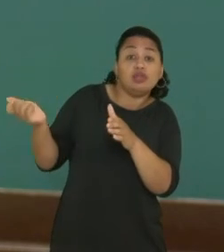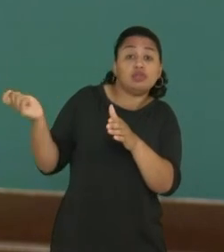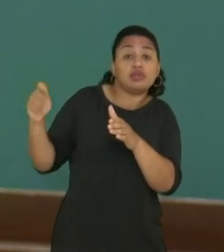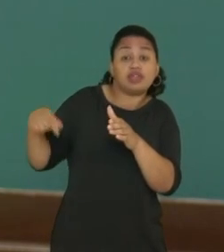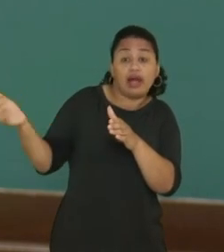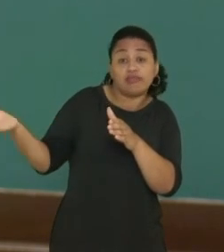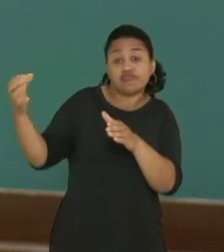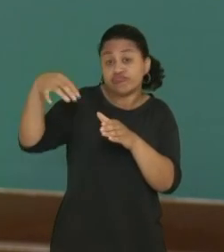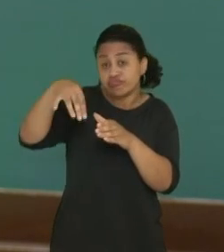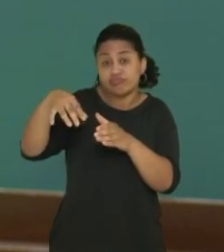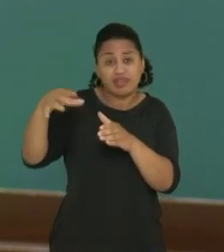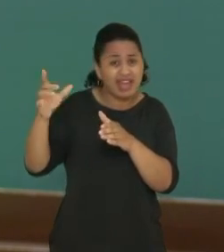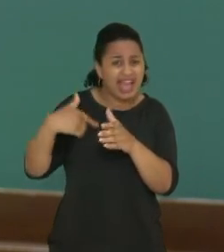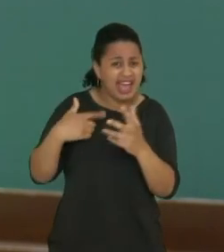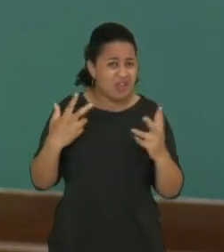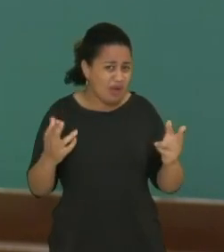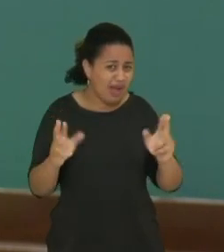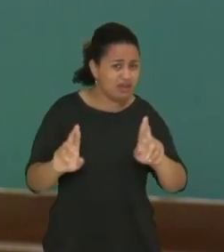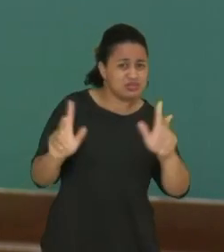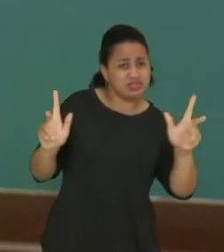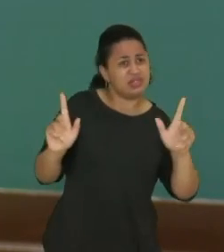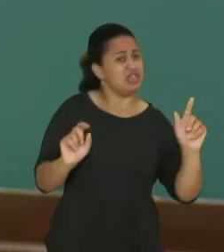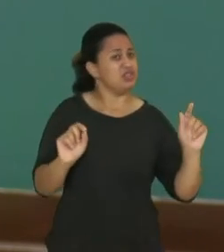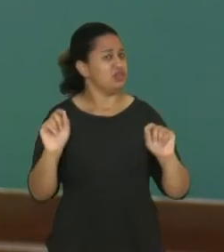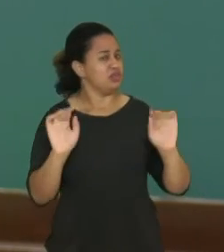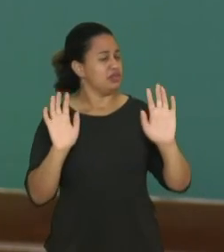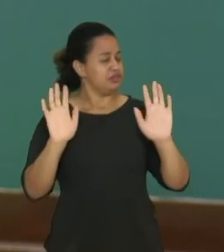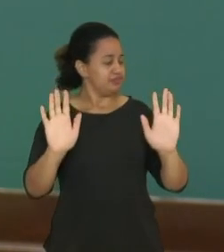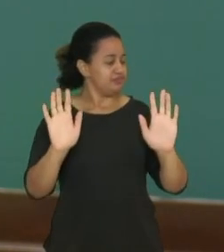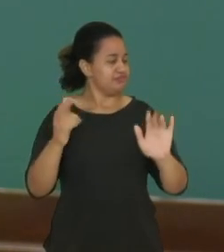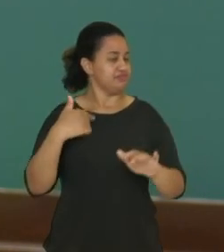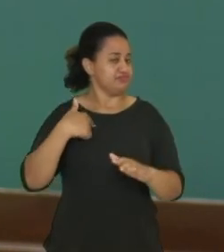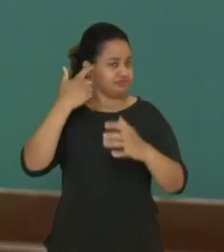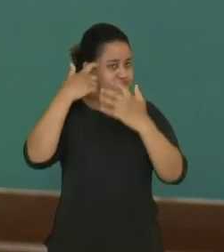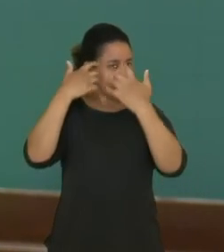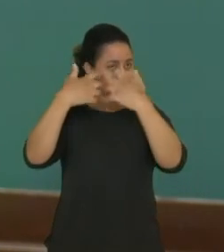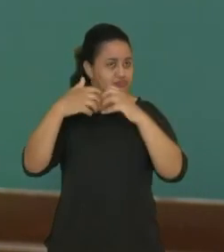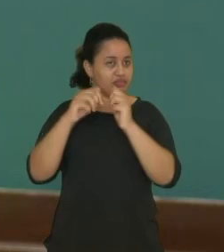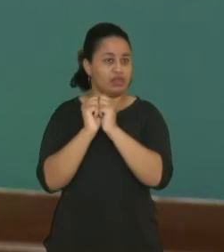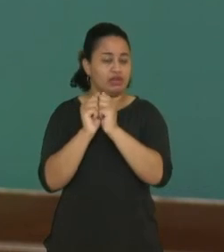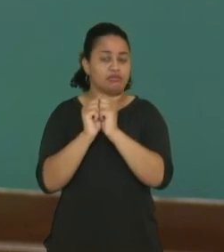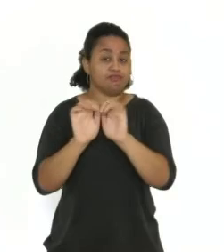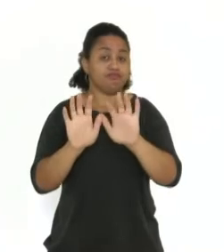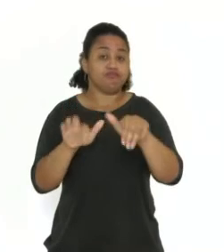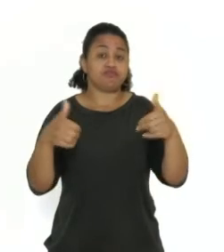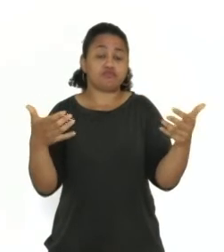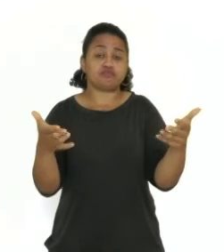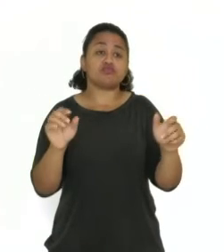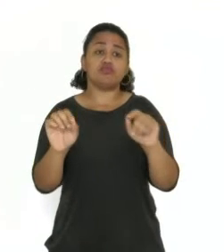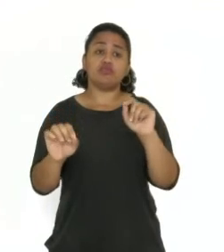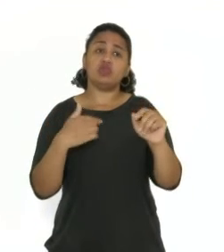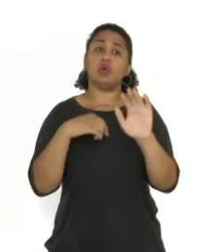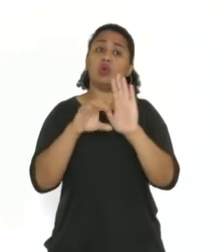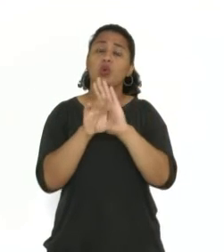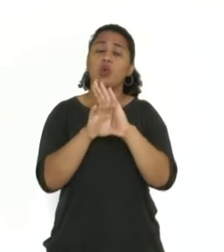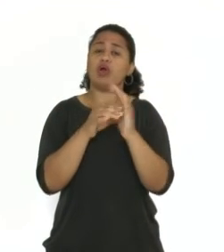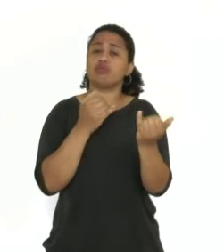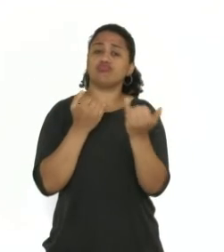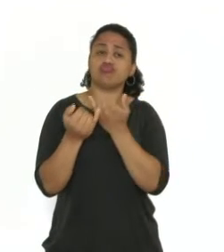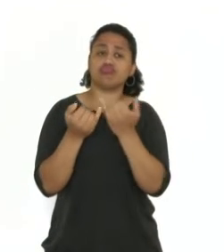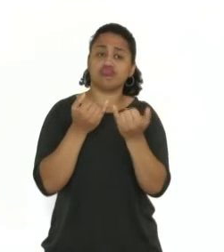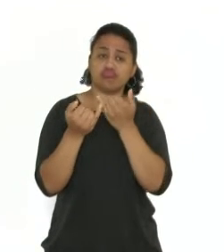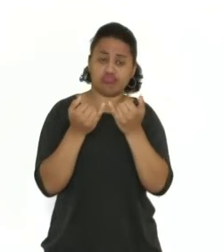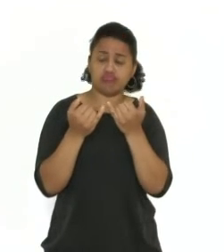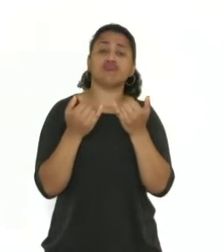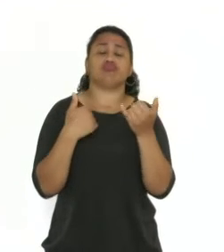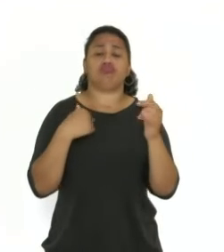alguma diferença ou será que é a mesma coisa? Opa, vamos pensar um pouquinho. Olha só, então, apesar de serem conceito muito similar, né, serem